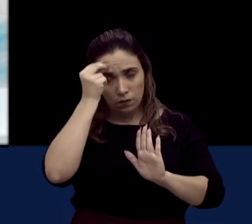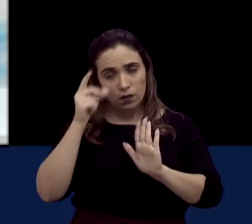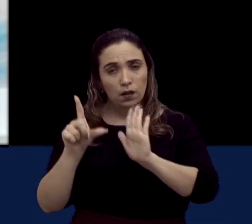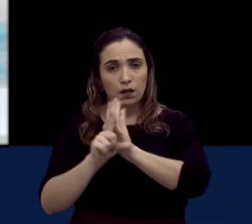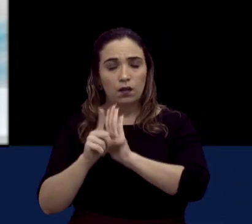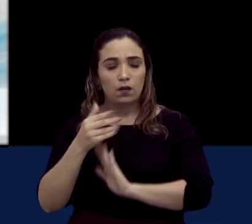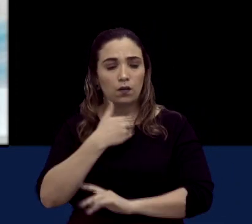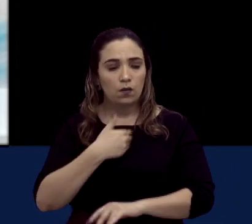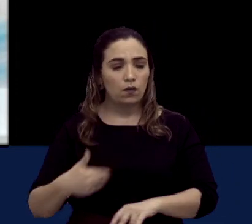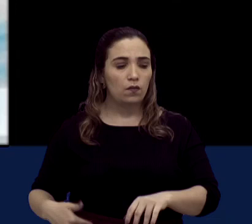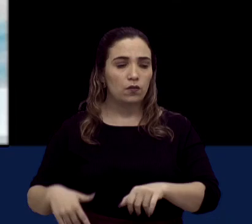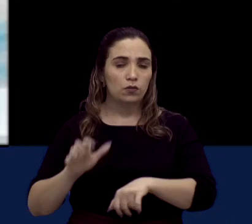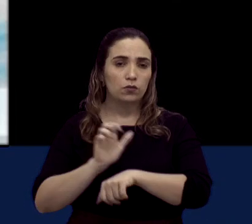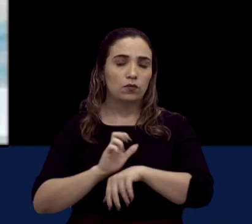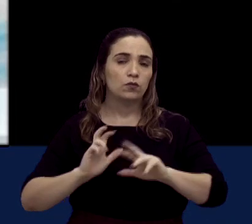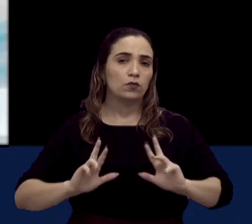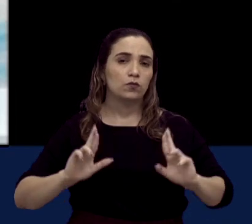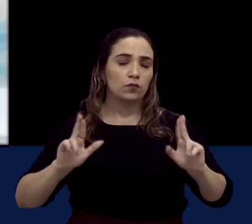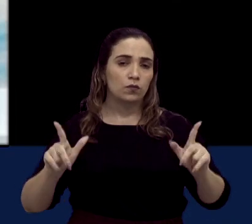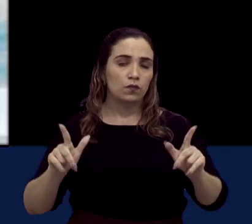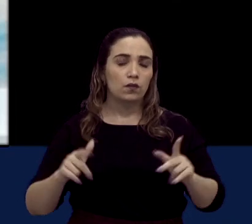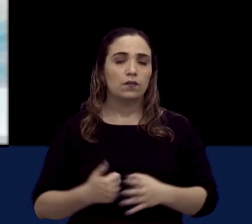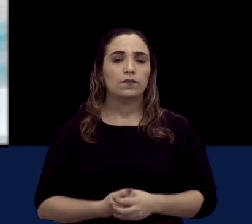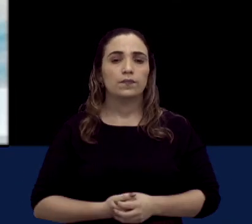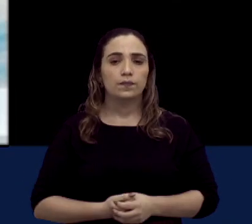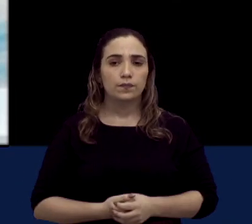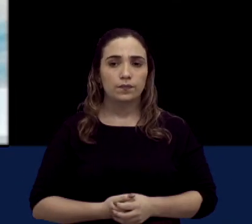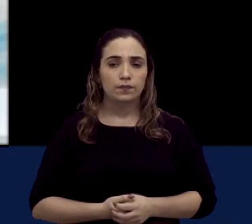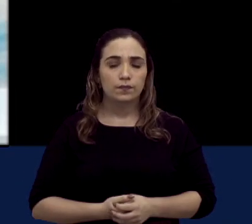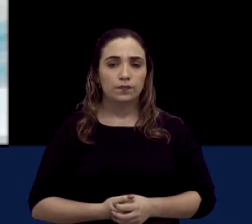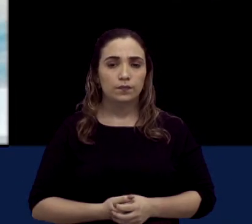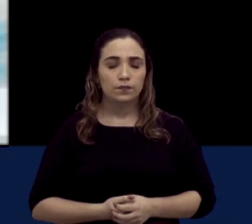para qualificação de uma organização social.